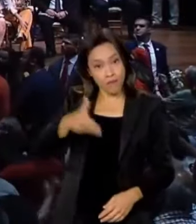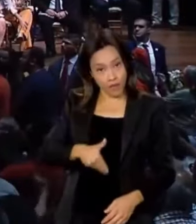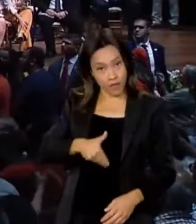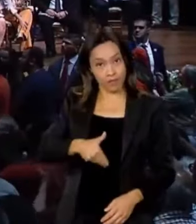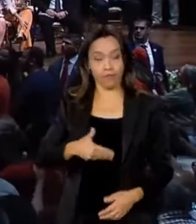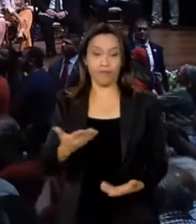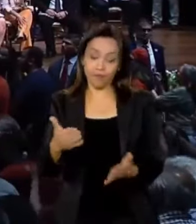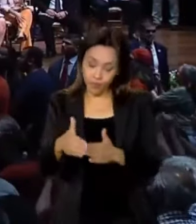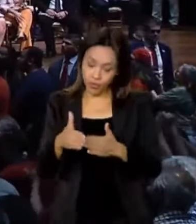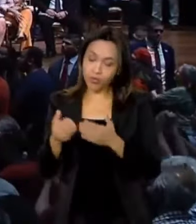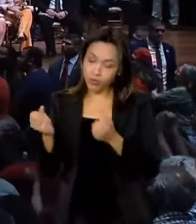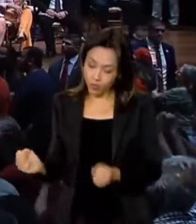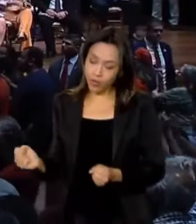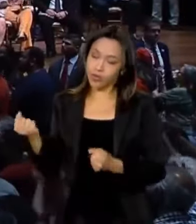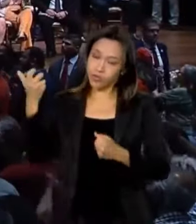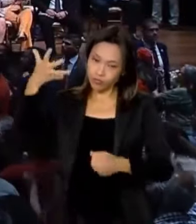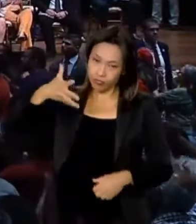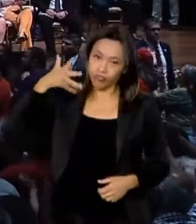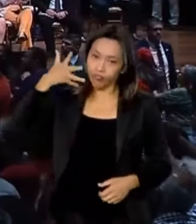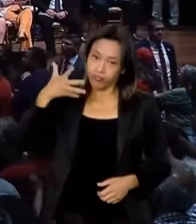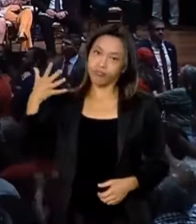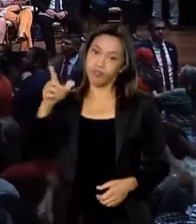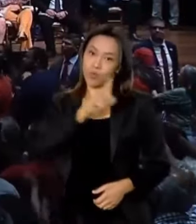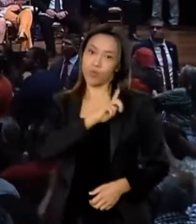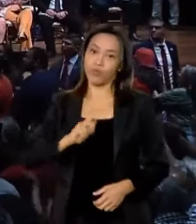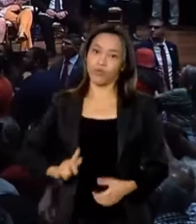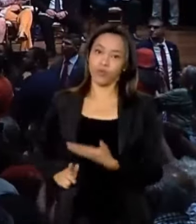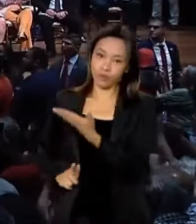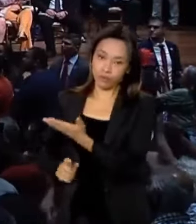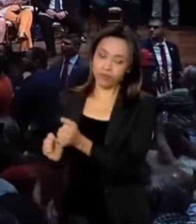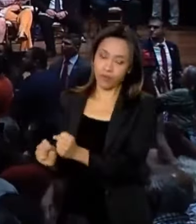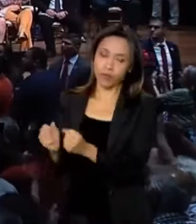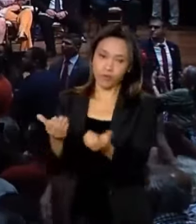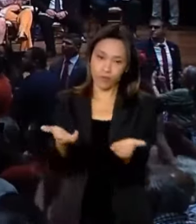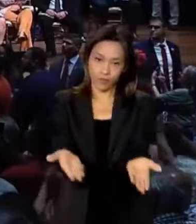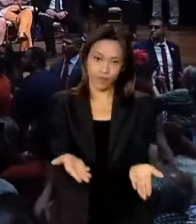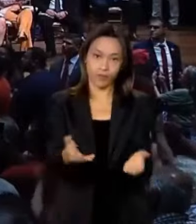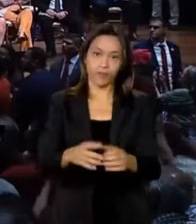governador.